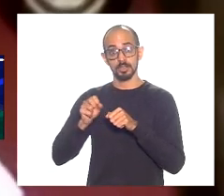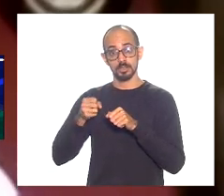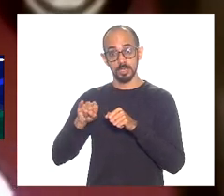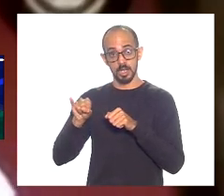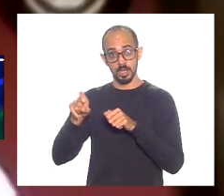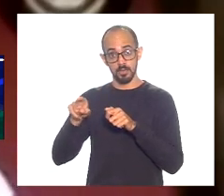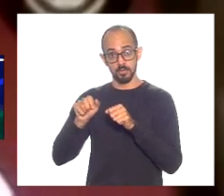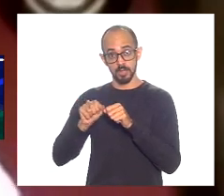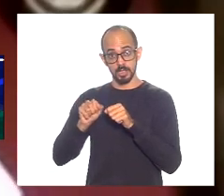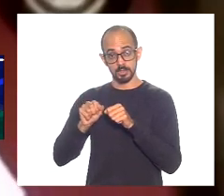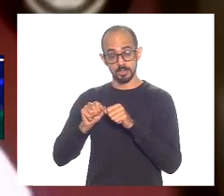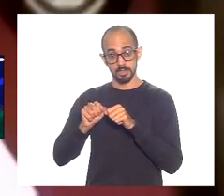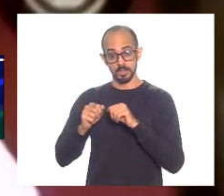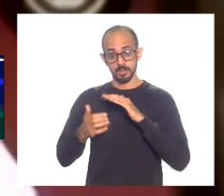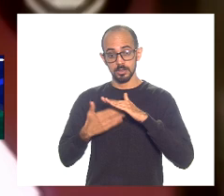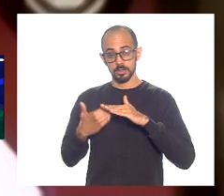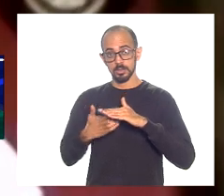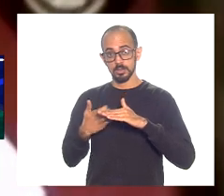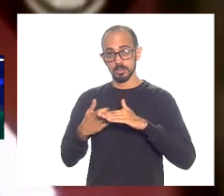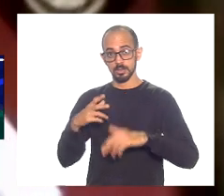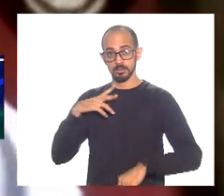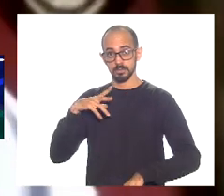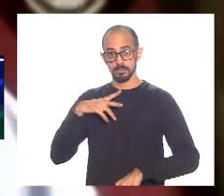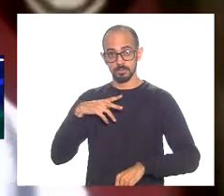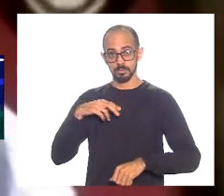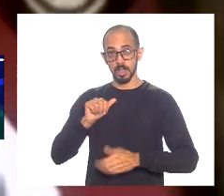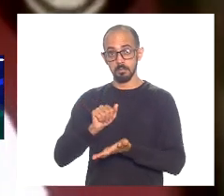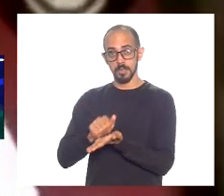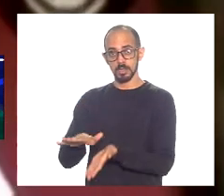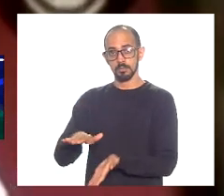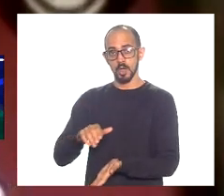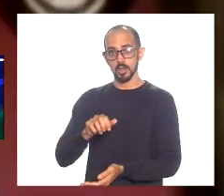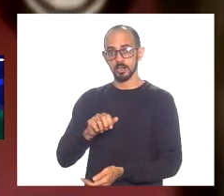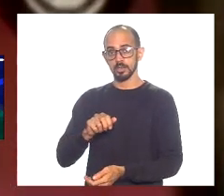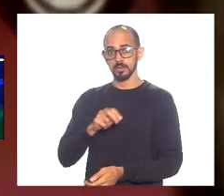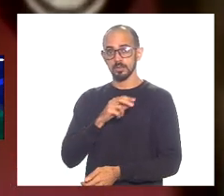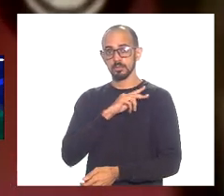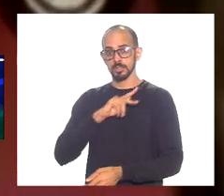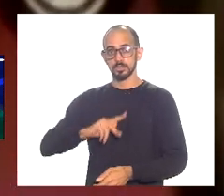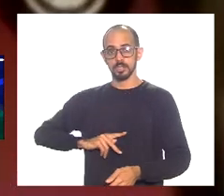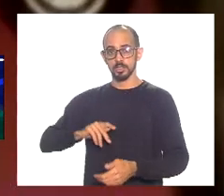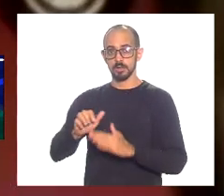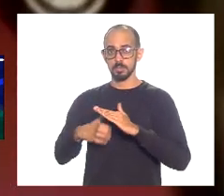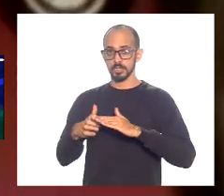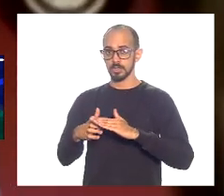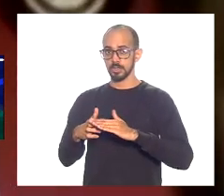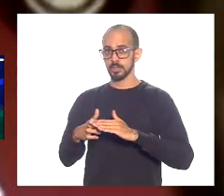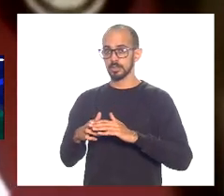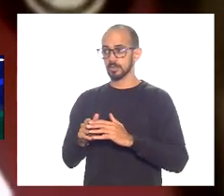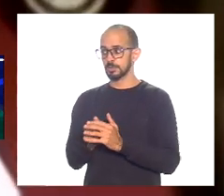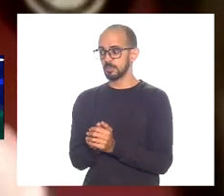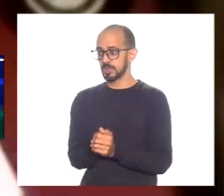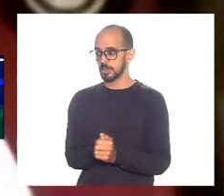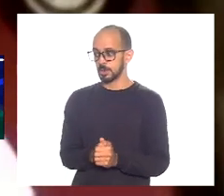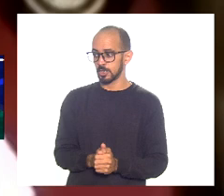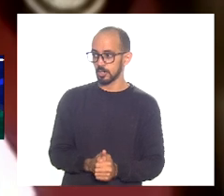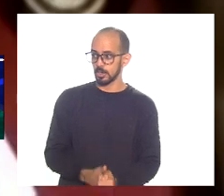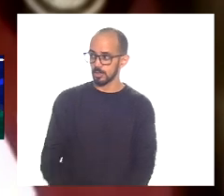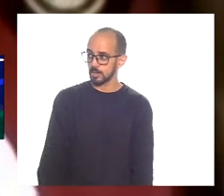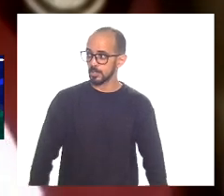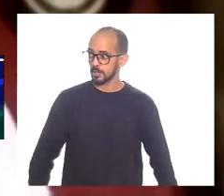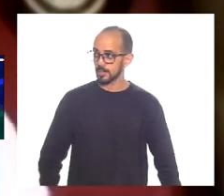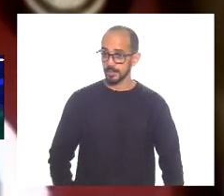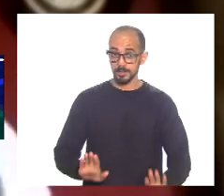está no comando, na gerência, automaticamente é demitido. Então, a gente tem que ver isto. Quer dizer, a SEDAI já